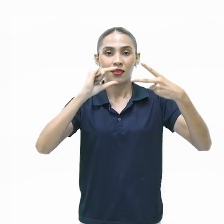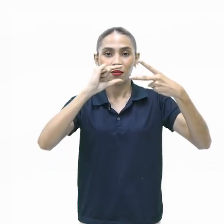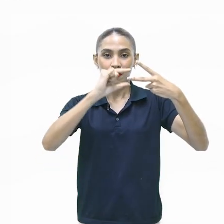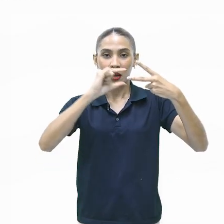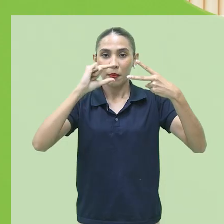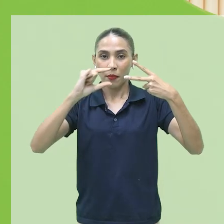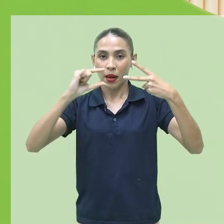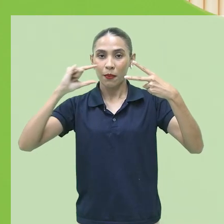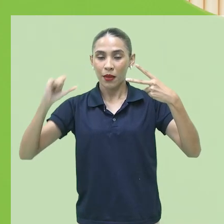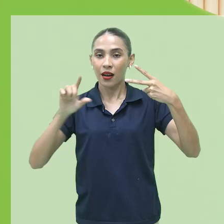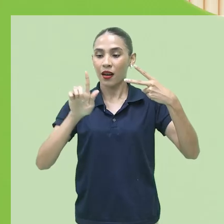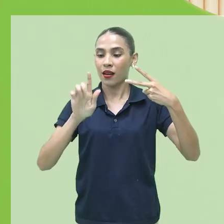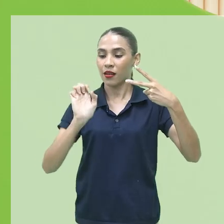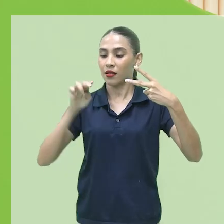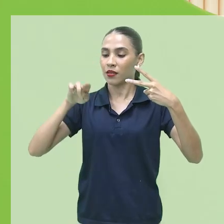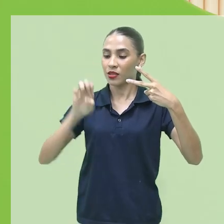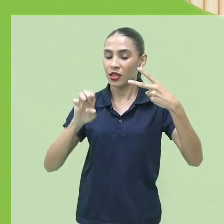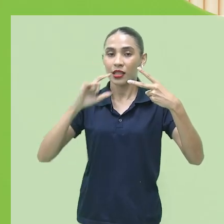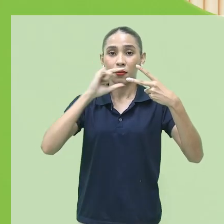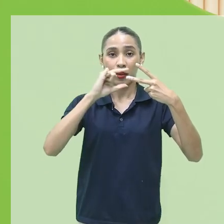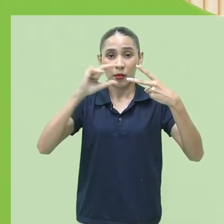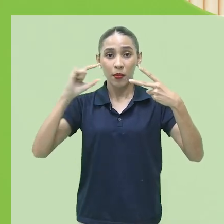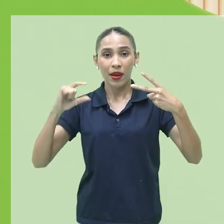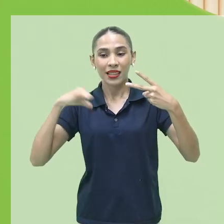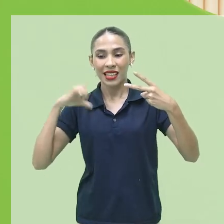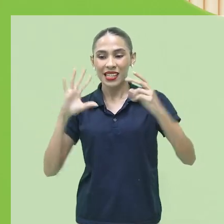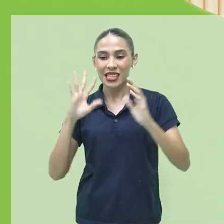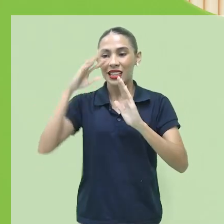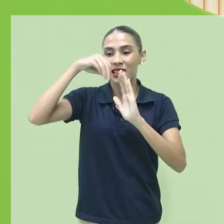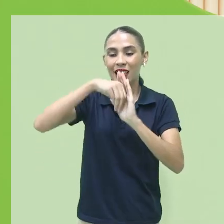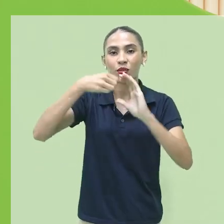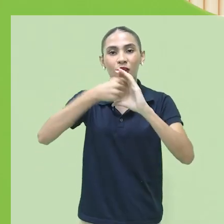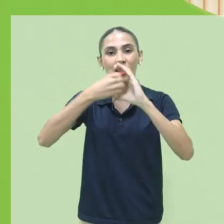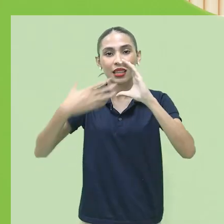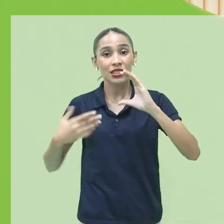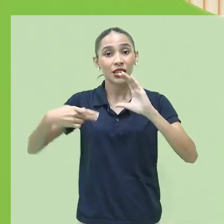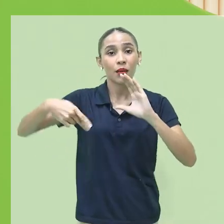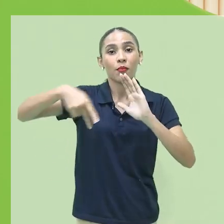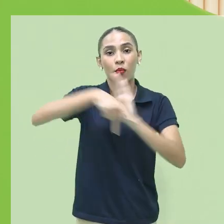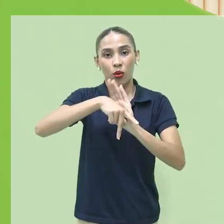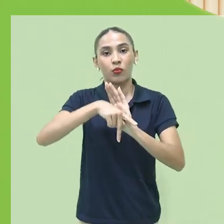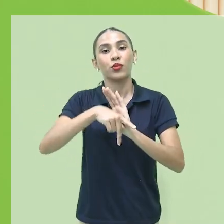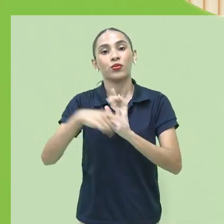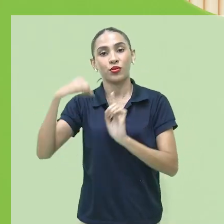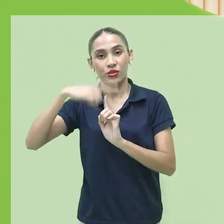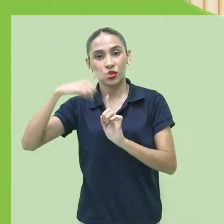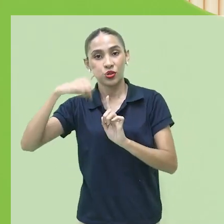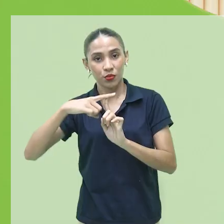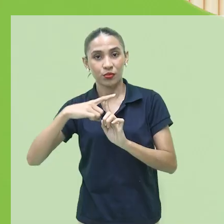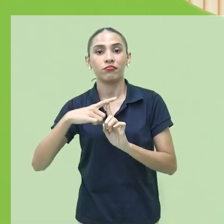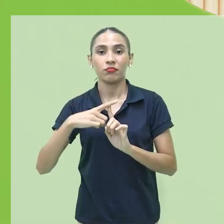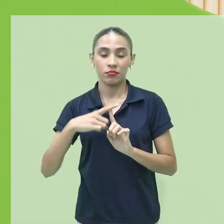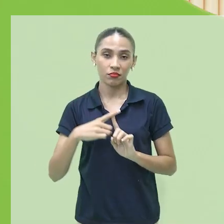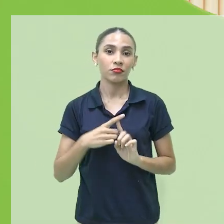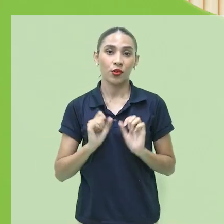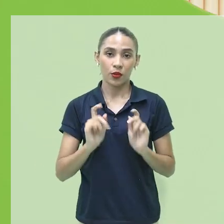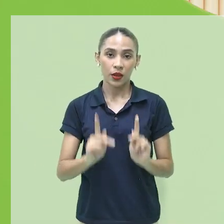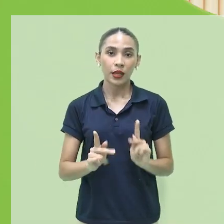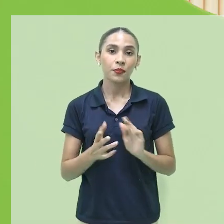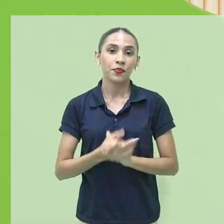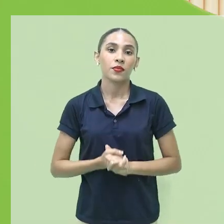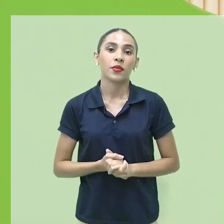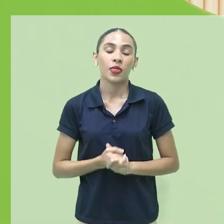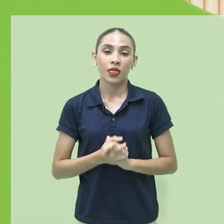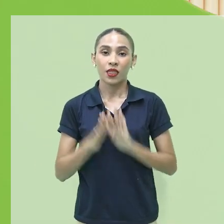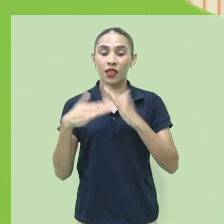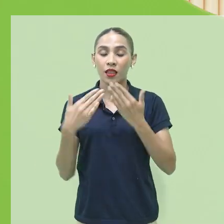de gene, né? Aquele gene ali que determina uma determinada característica para aquela espécie, para aquele indivíduo,